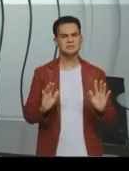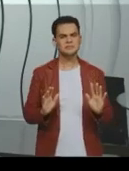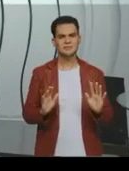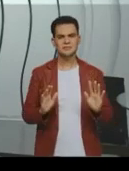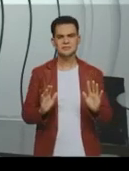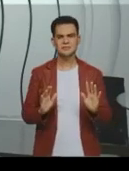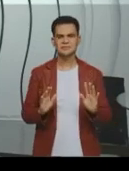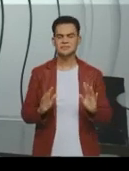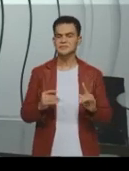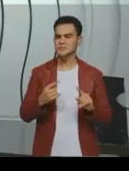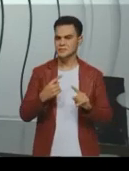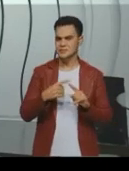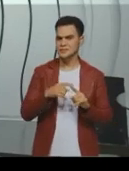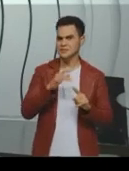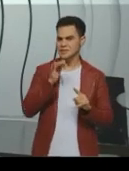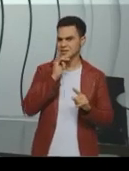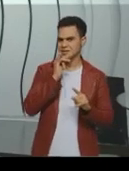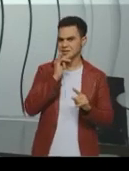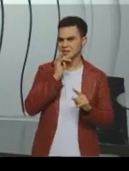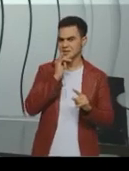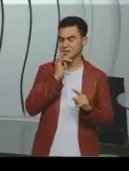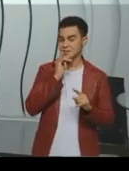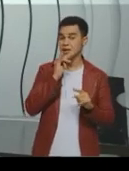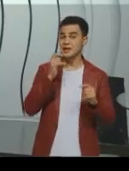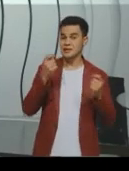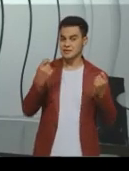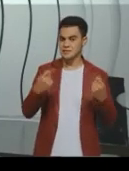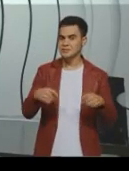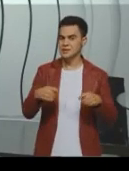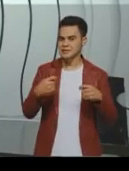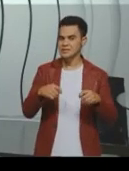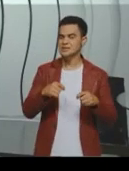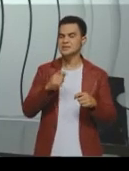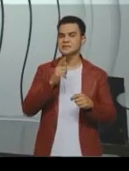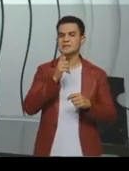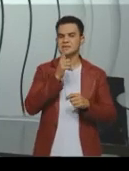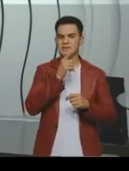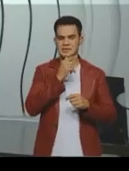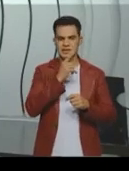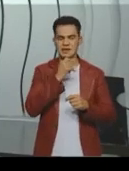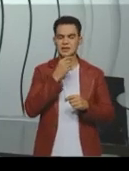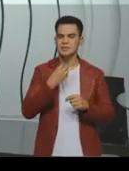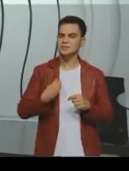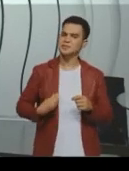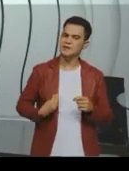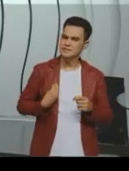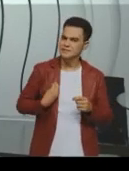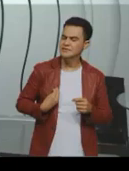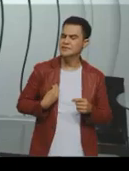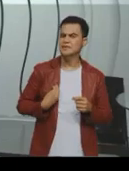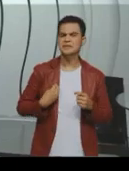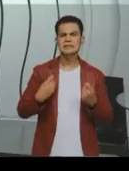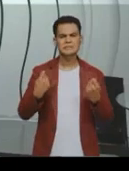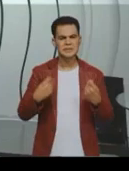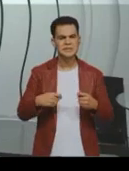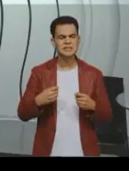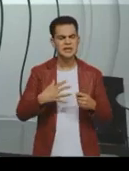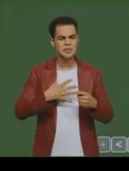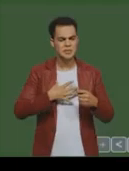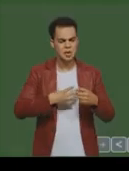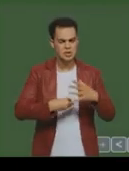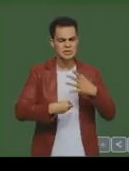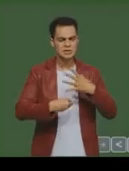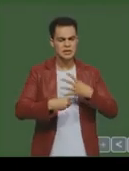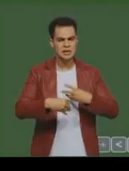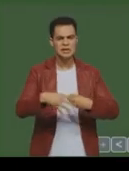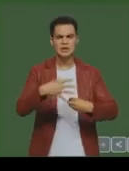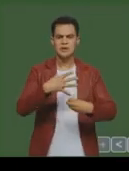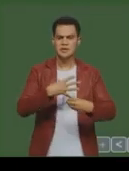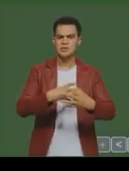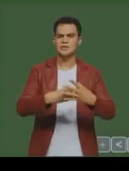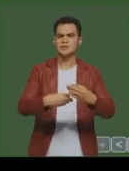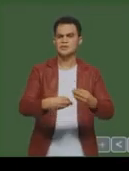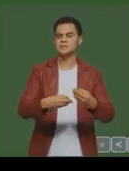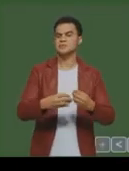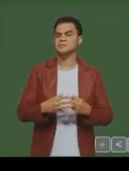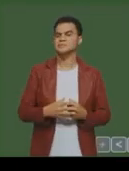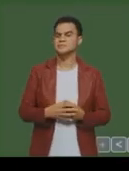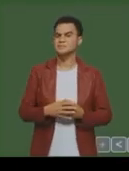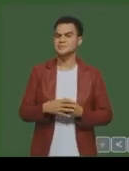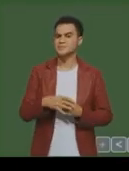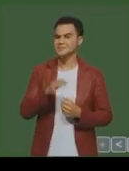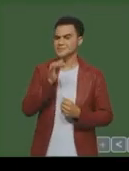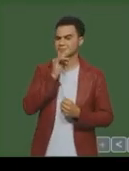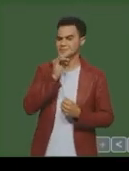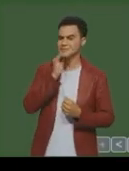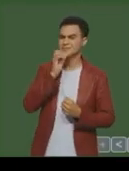então, ela necessita da água, além, claro, para a vida, ela vai necessitar para a reprodução. Se eu tenho briófitas